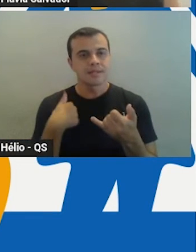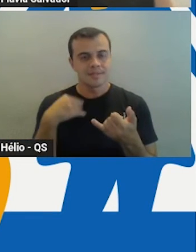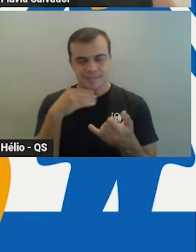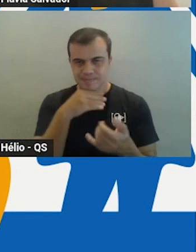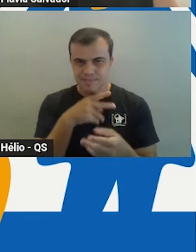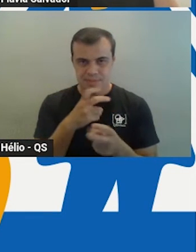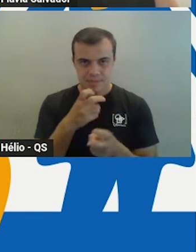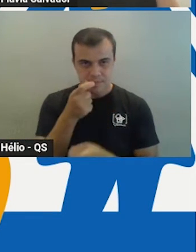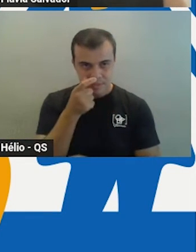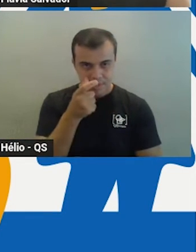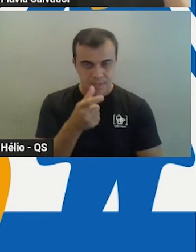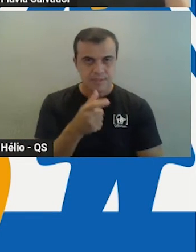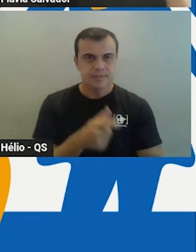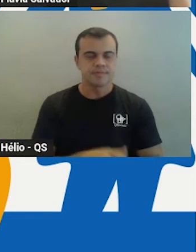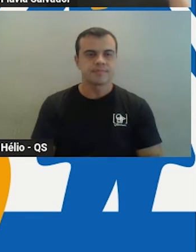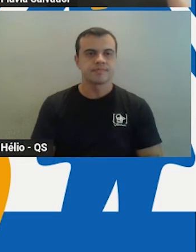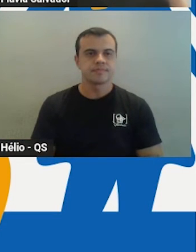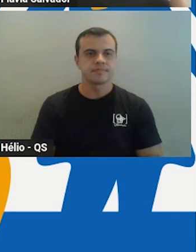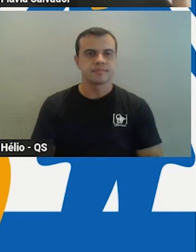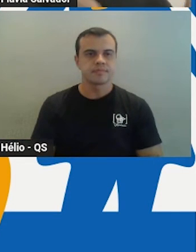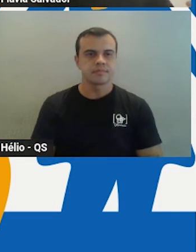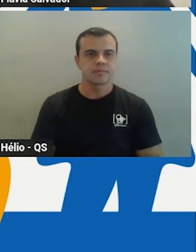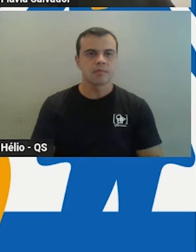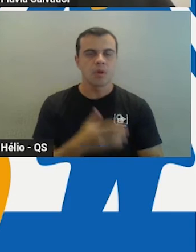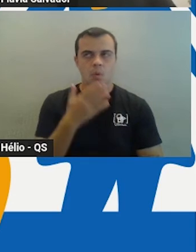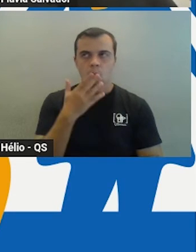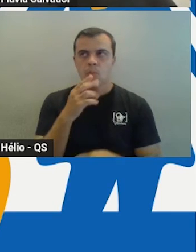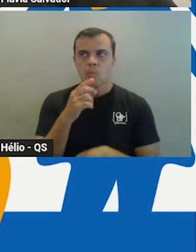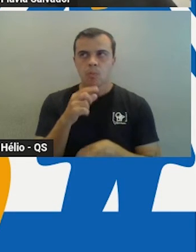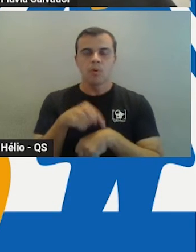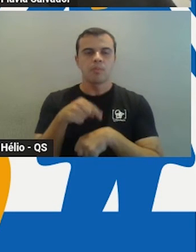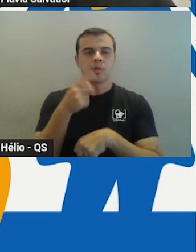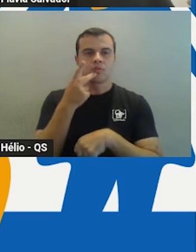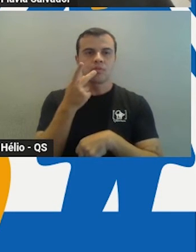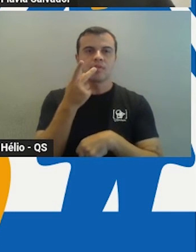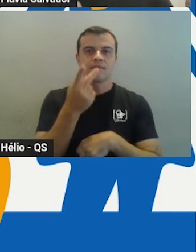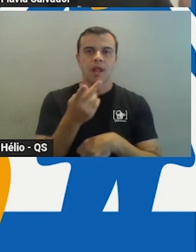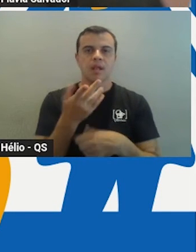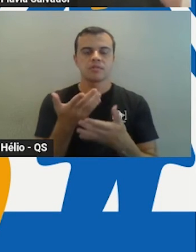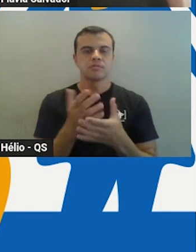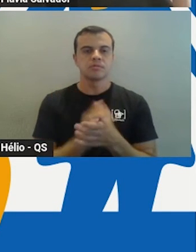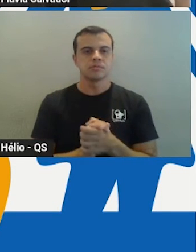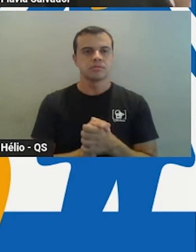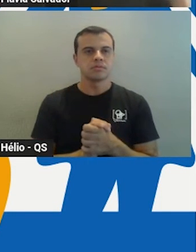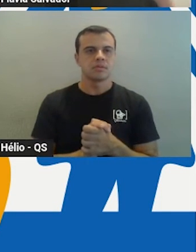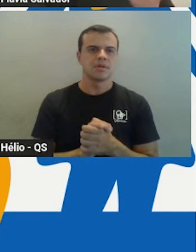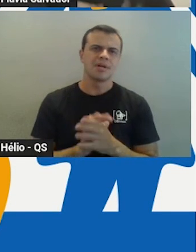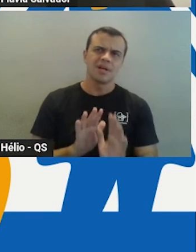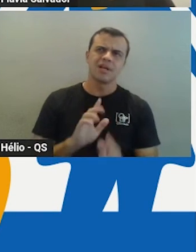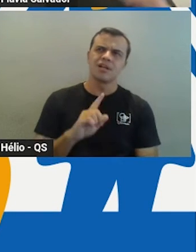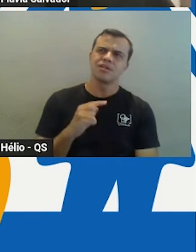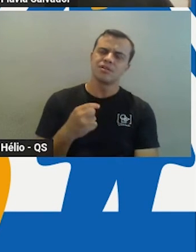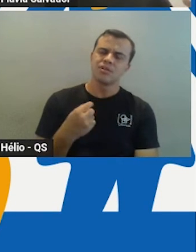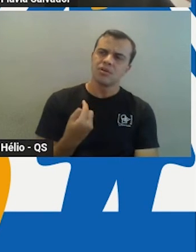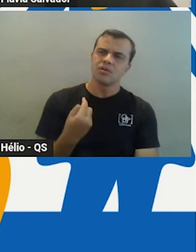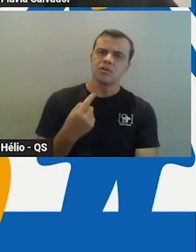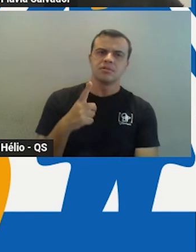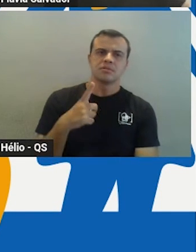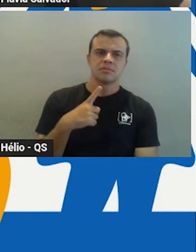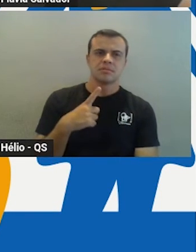que interessante, que assim, que momento que está falando ali que nós estamos